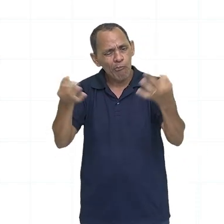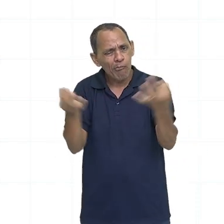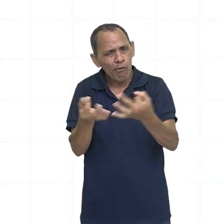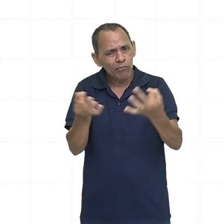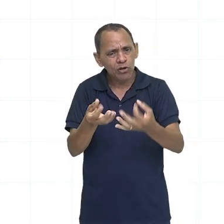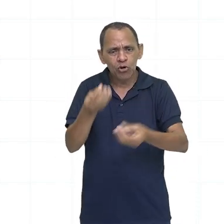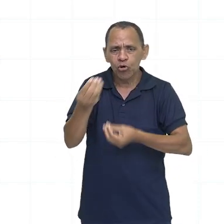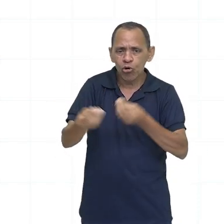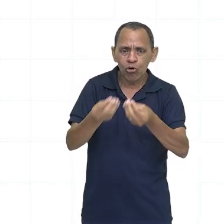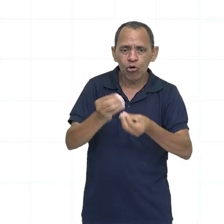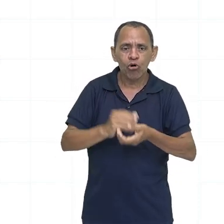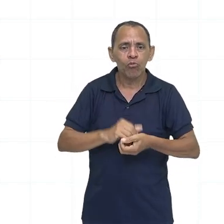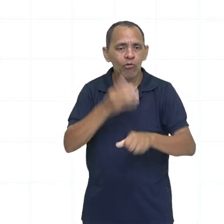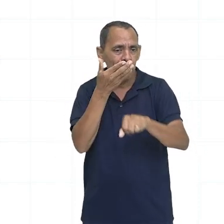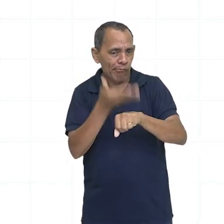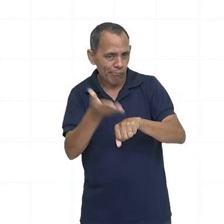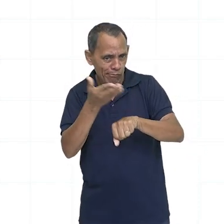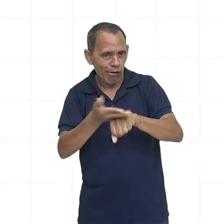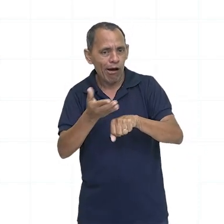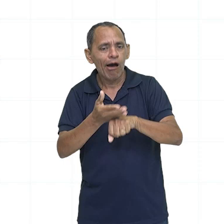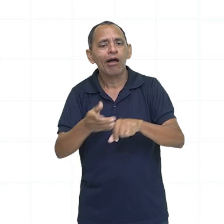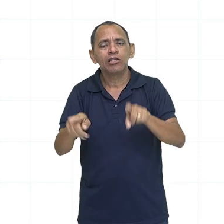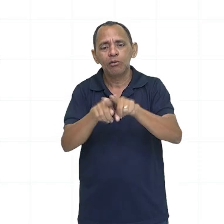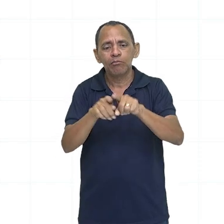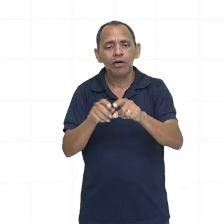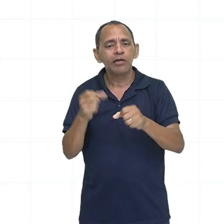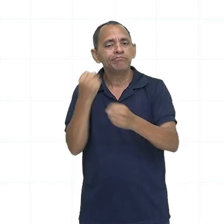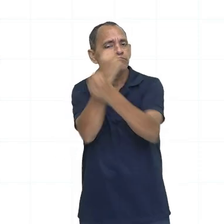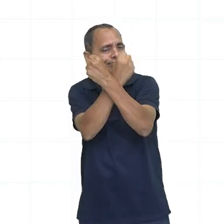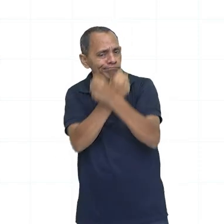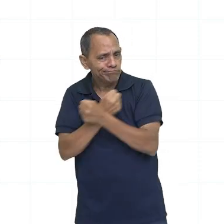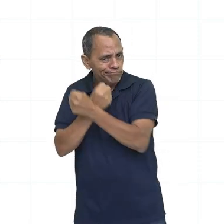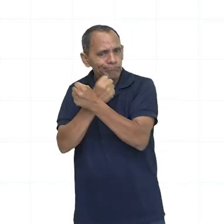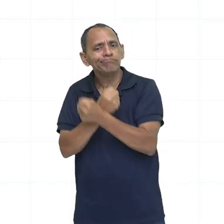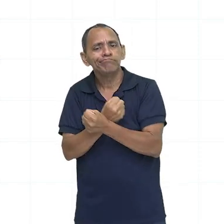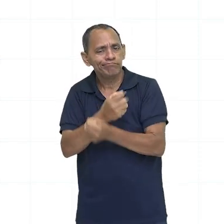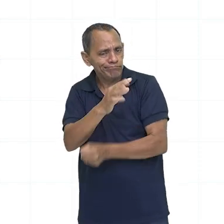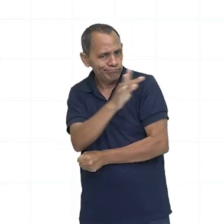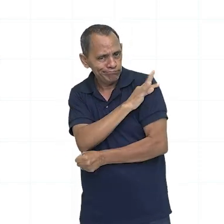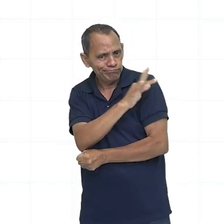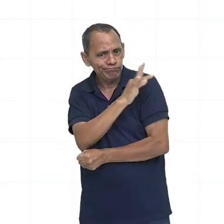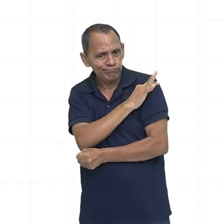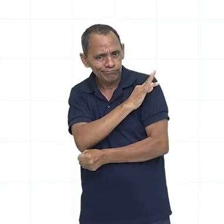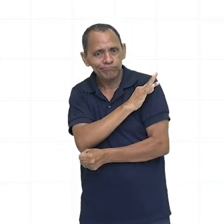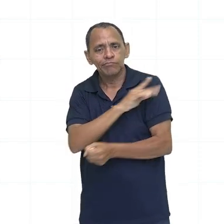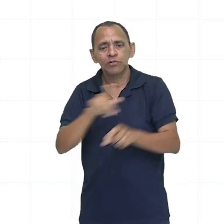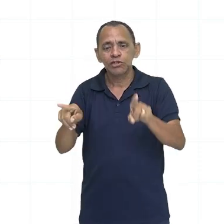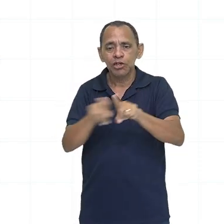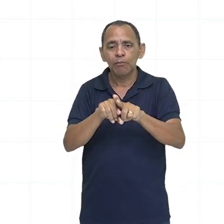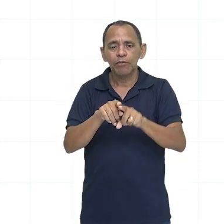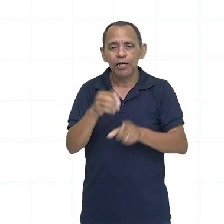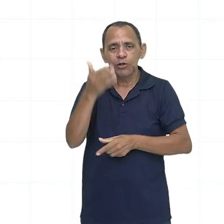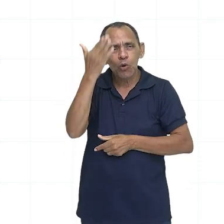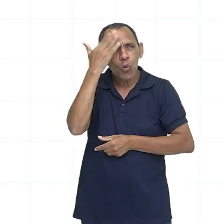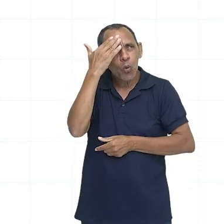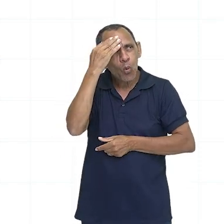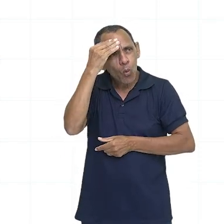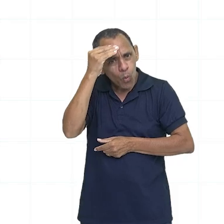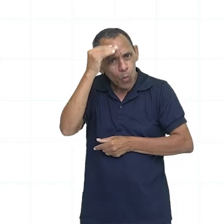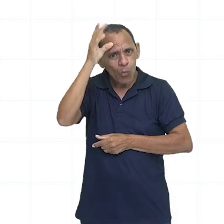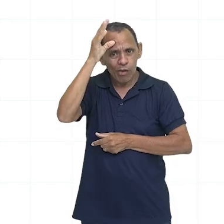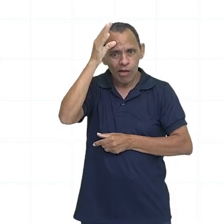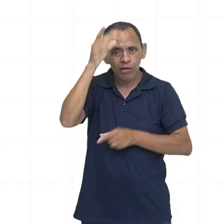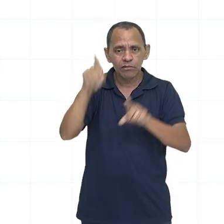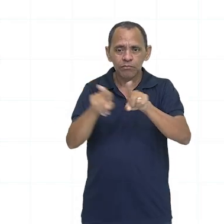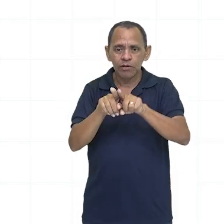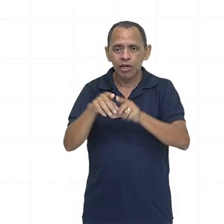elementos intrínsecos, a segurança técnica e o entendimento espiritual. Então, o Kendo vai